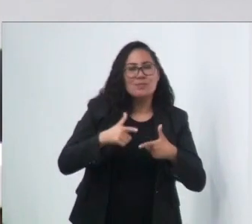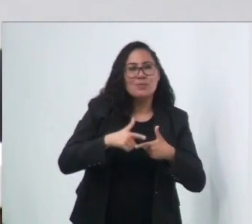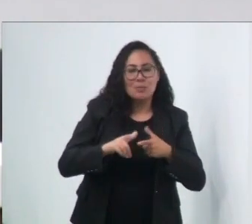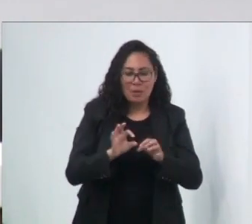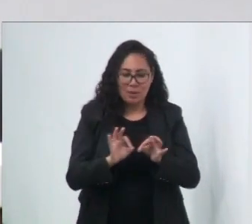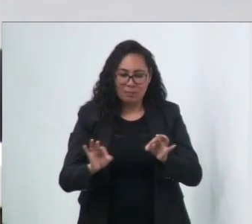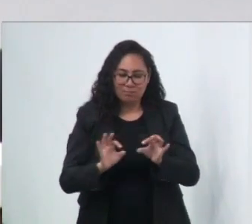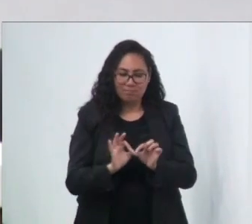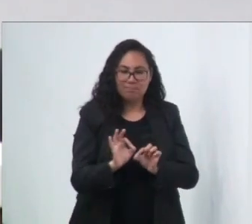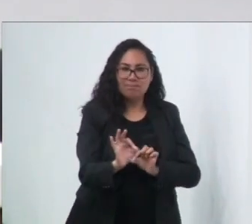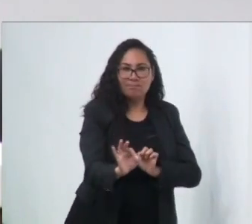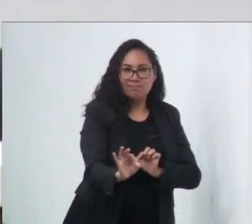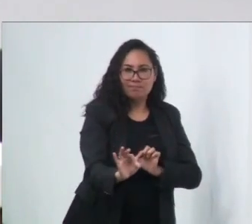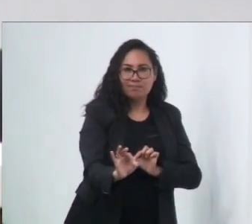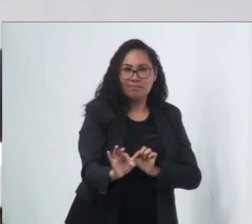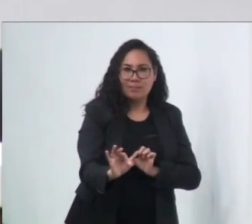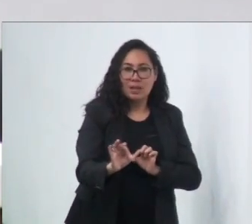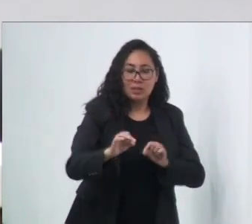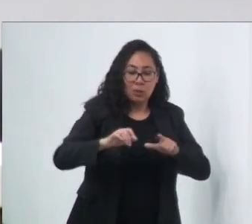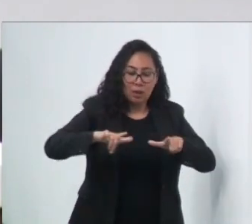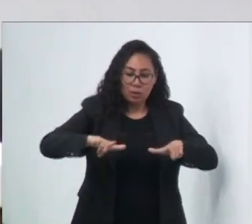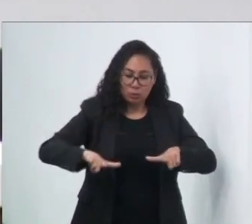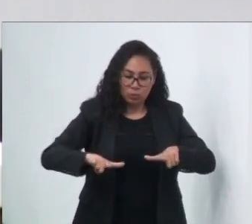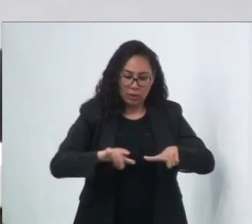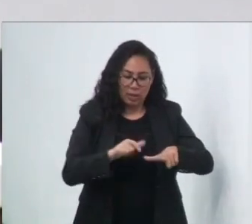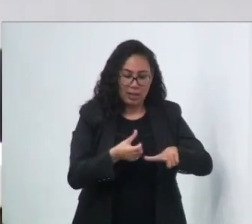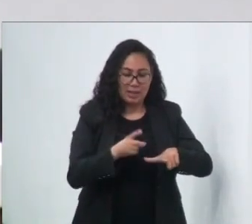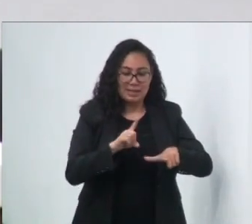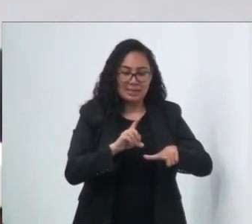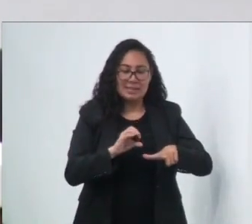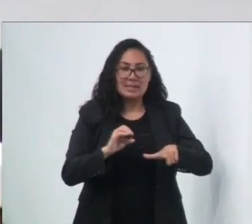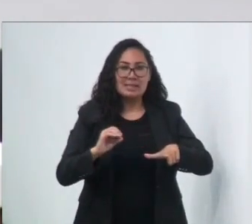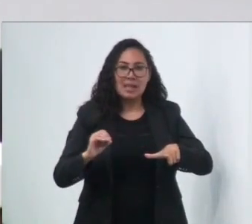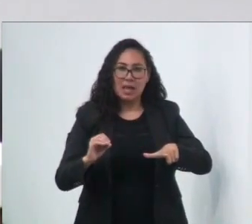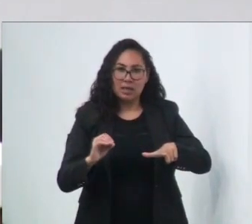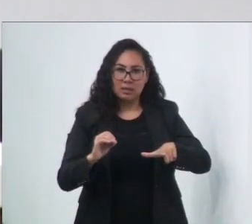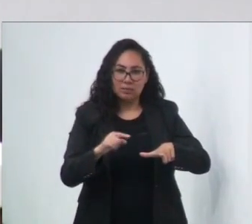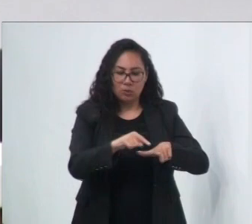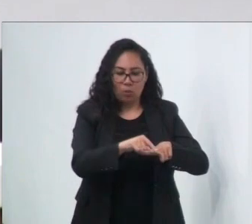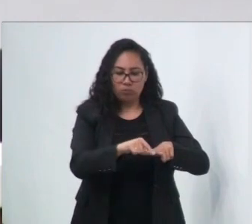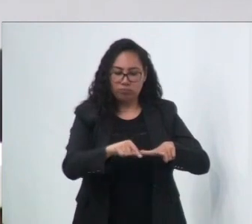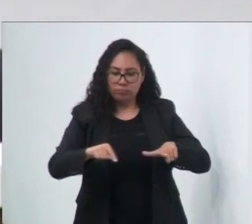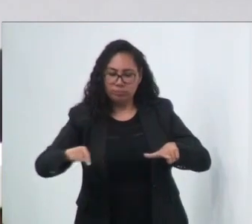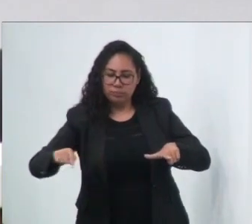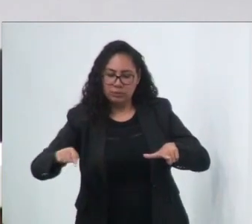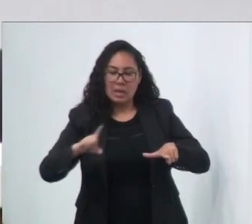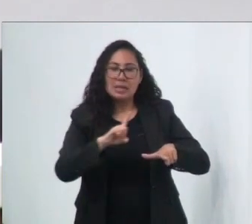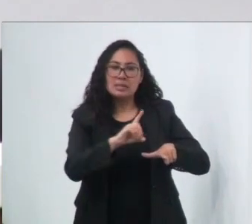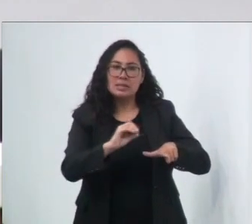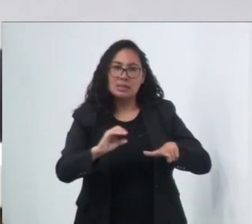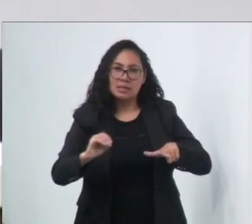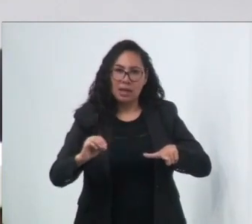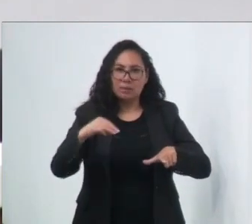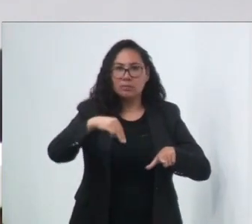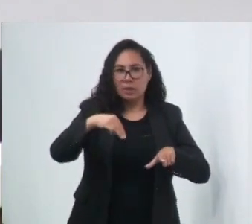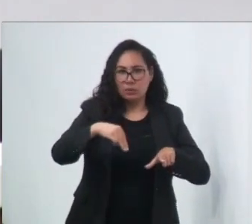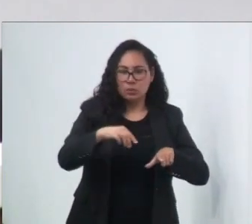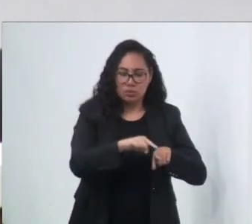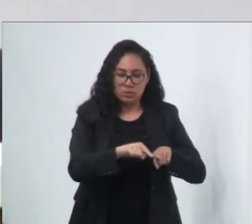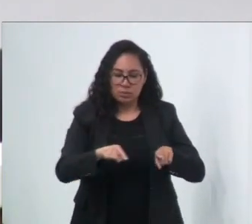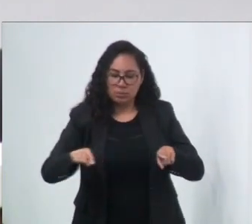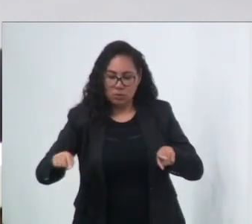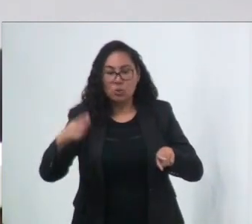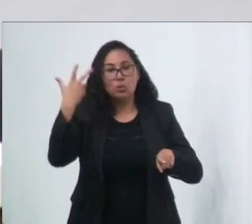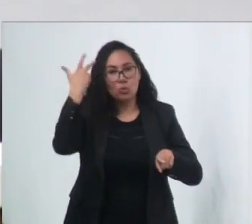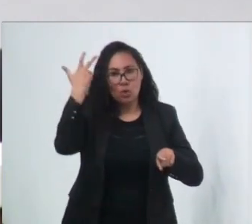aquele quarteirão, ele é um quarteirão de 100 de frente, né? A gente tem uma metragem de quarteirão normal